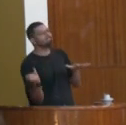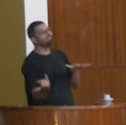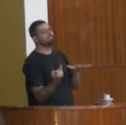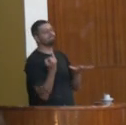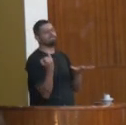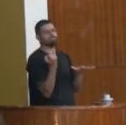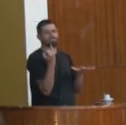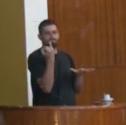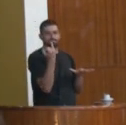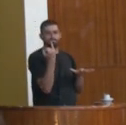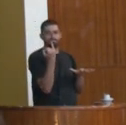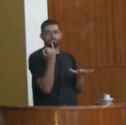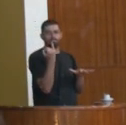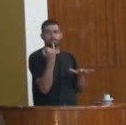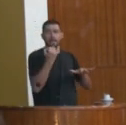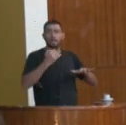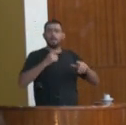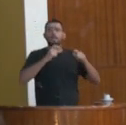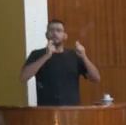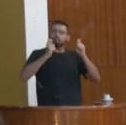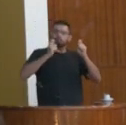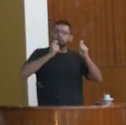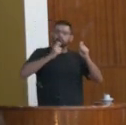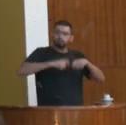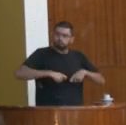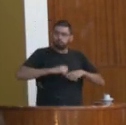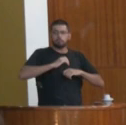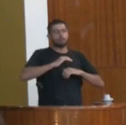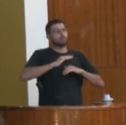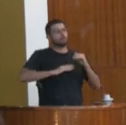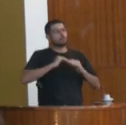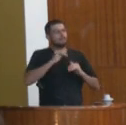deixar que o capacitismo, que a limitação,